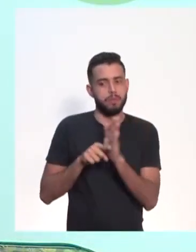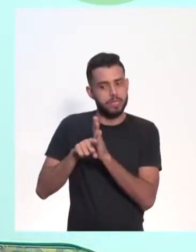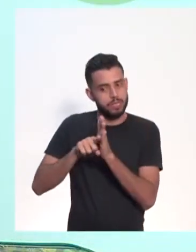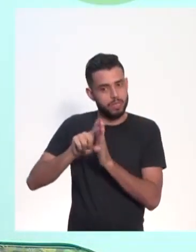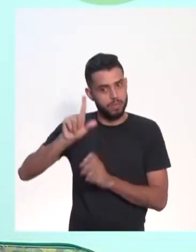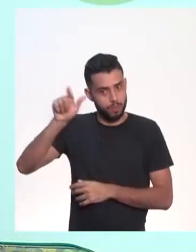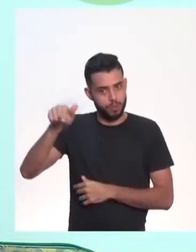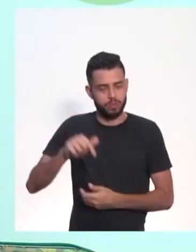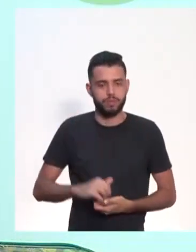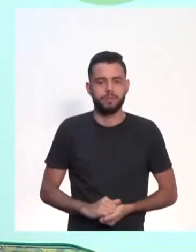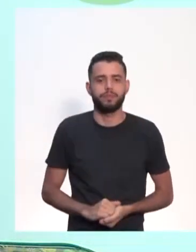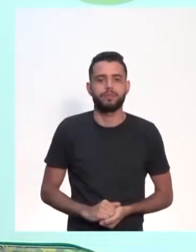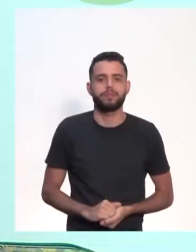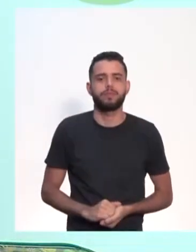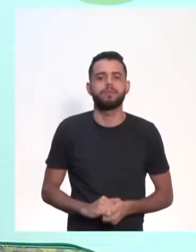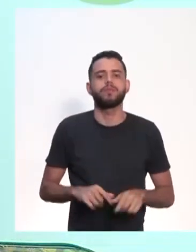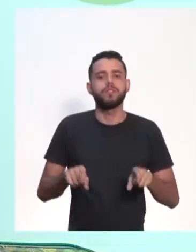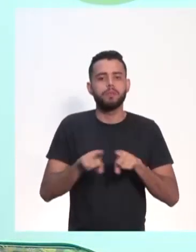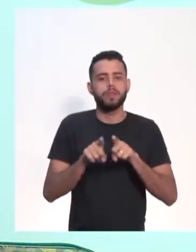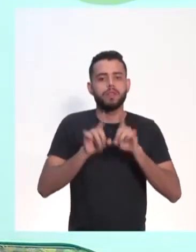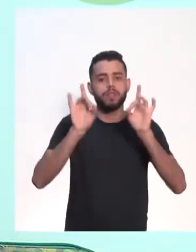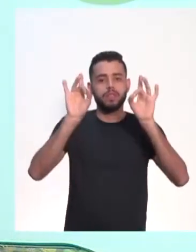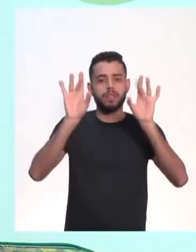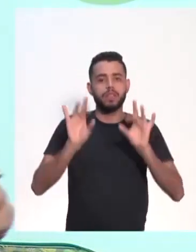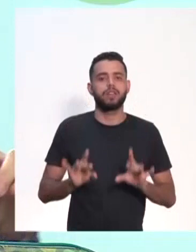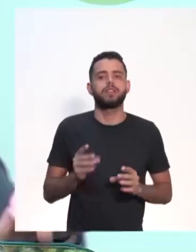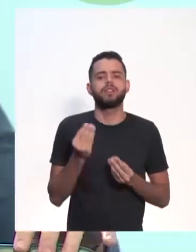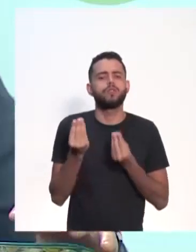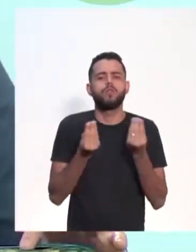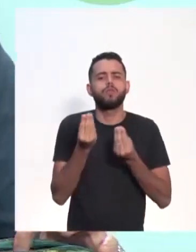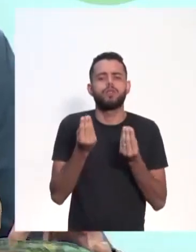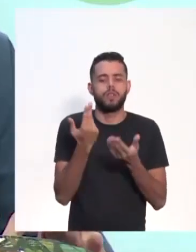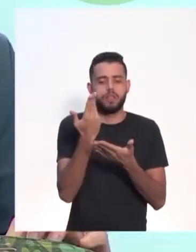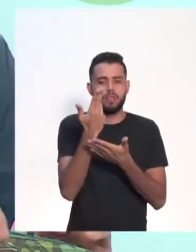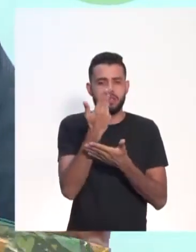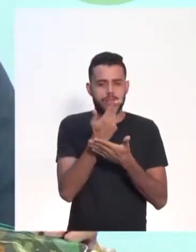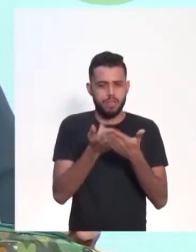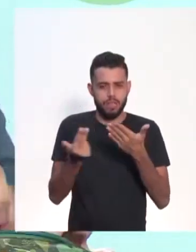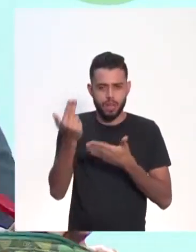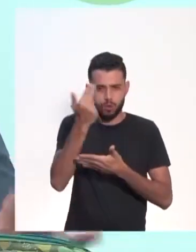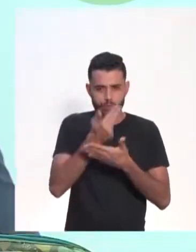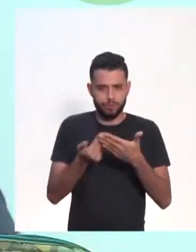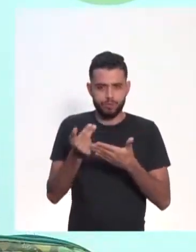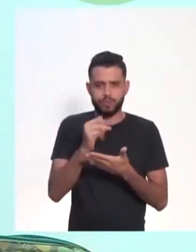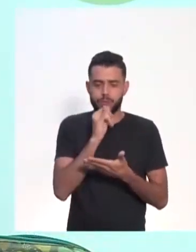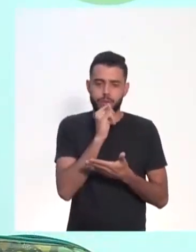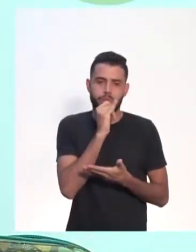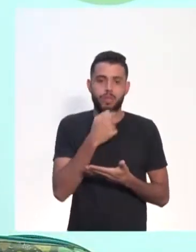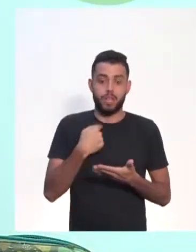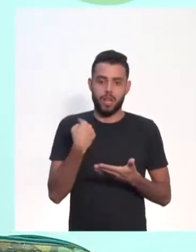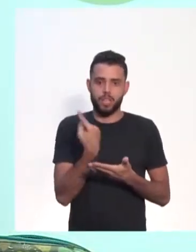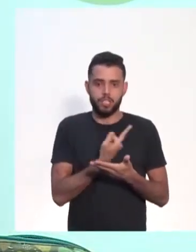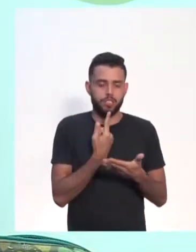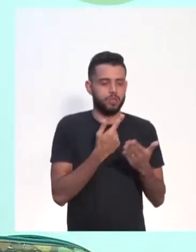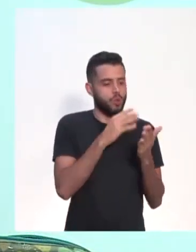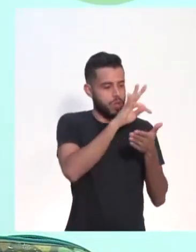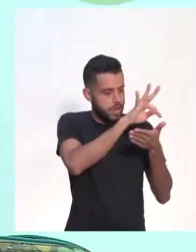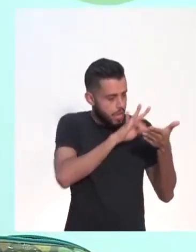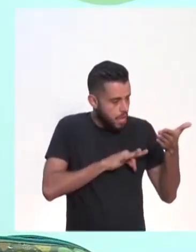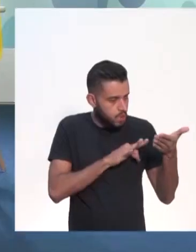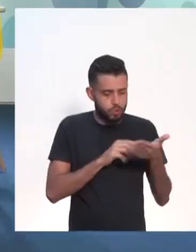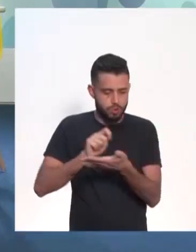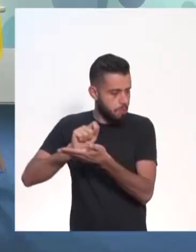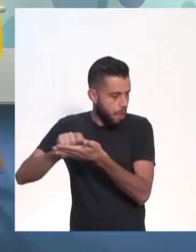pode utilizar é a técnica do desenho. Quando a gente fala de fazer anotações do lado do texto,